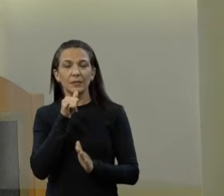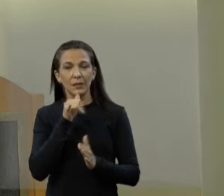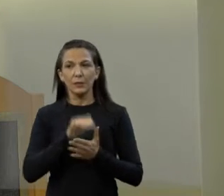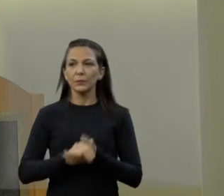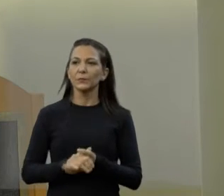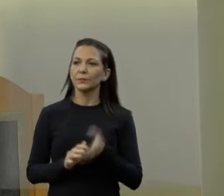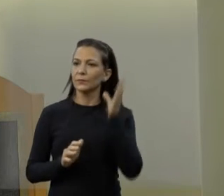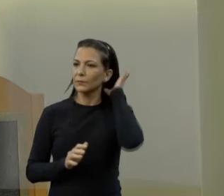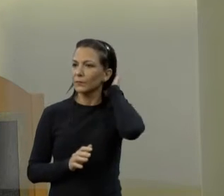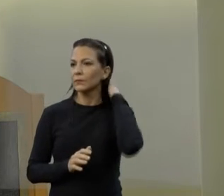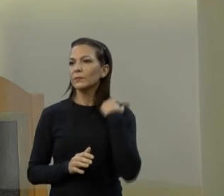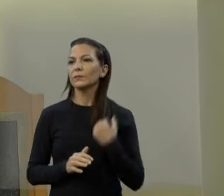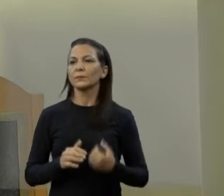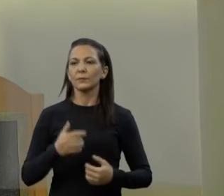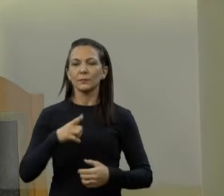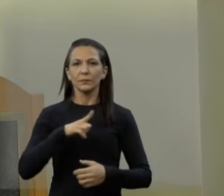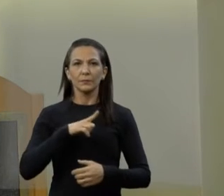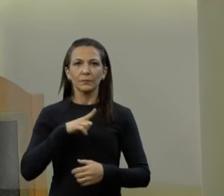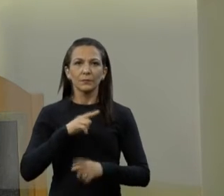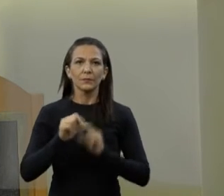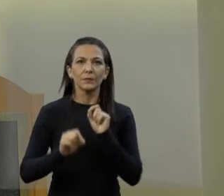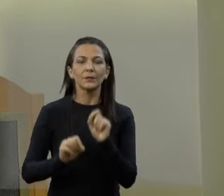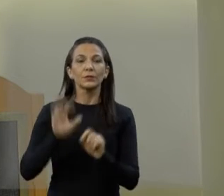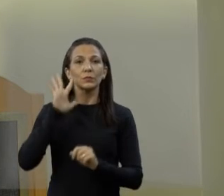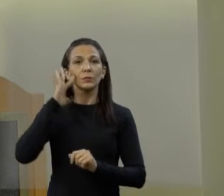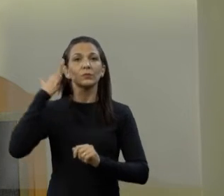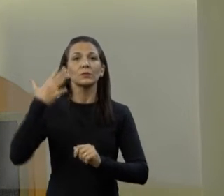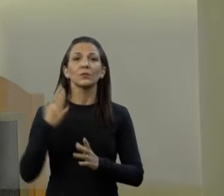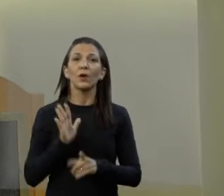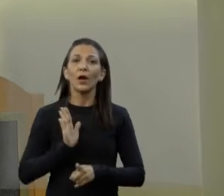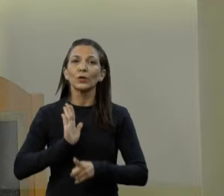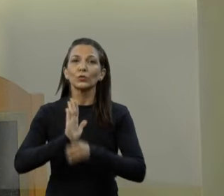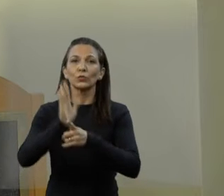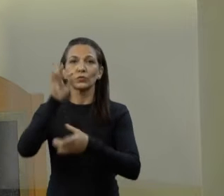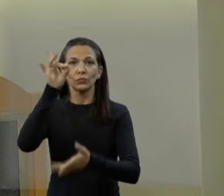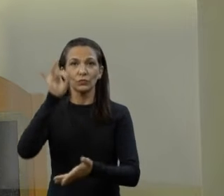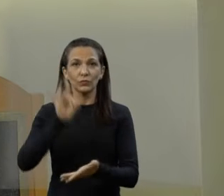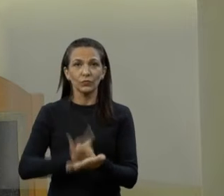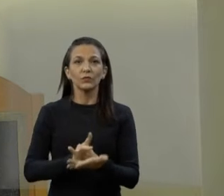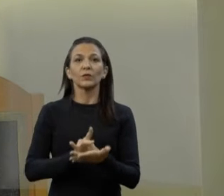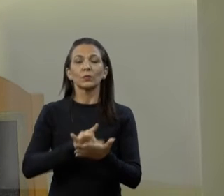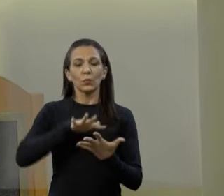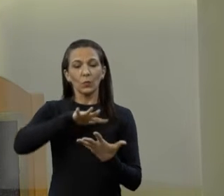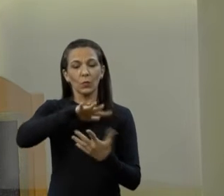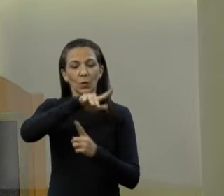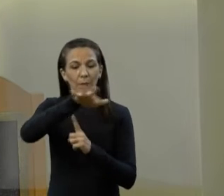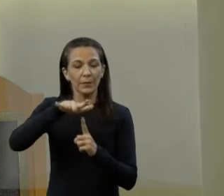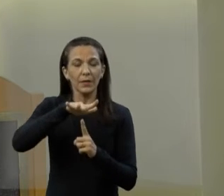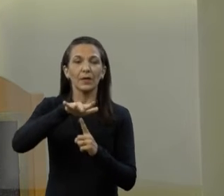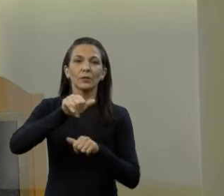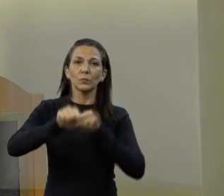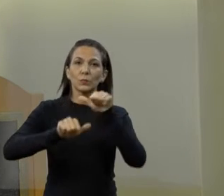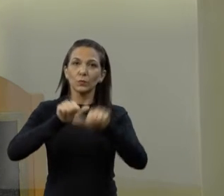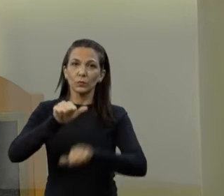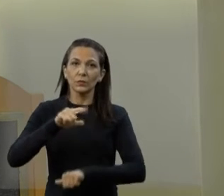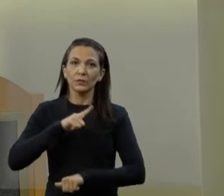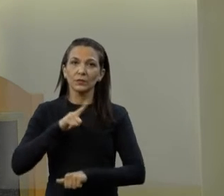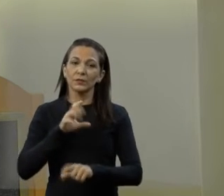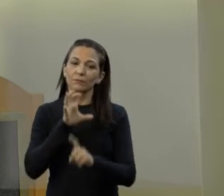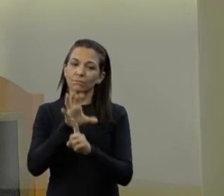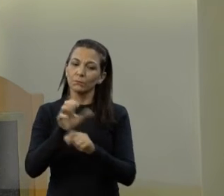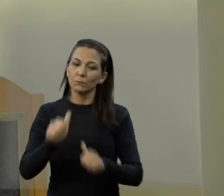está na hora de promovermos soluções que auxiliem efetivamente a mudança ambiental que influenciam